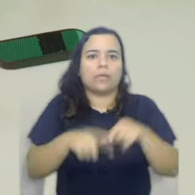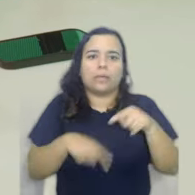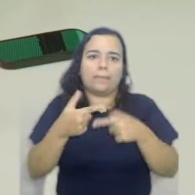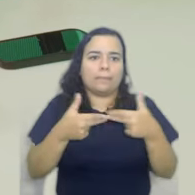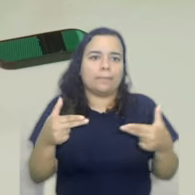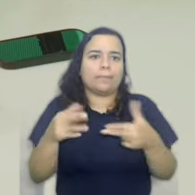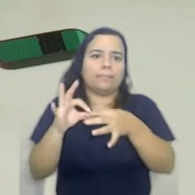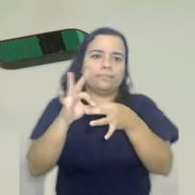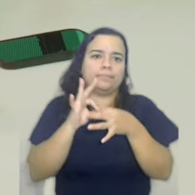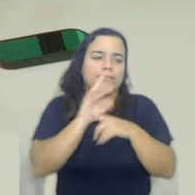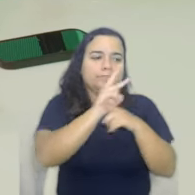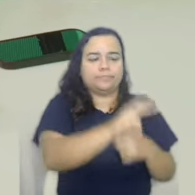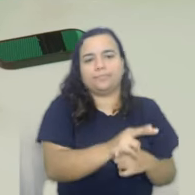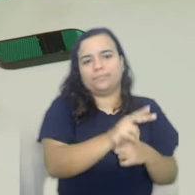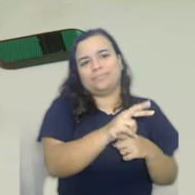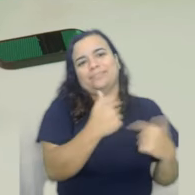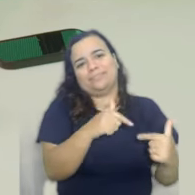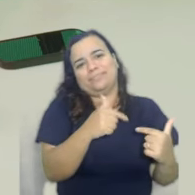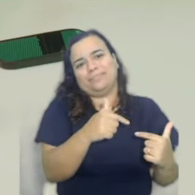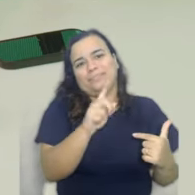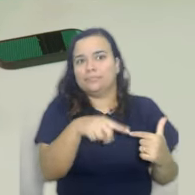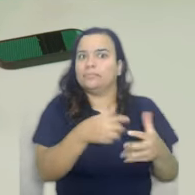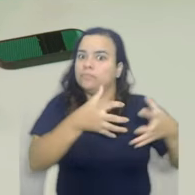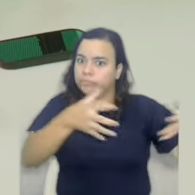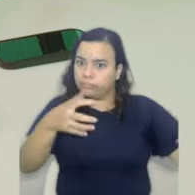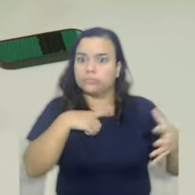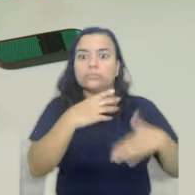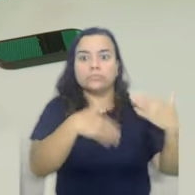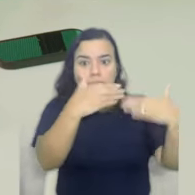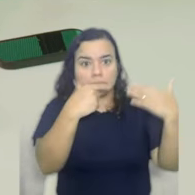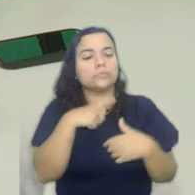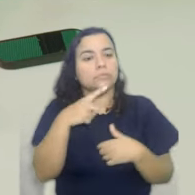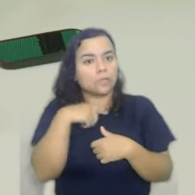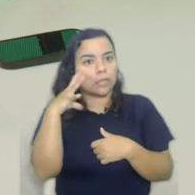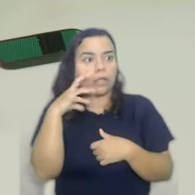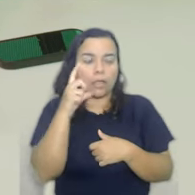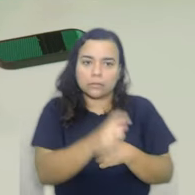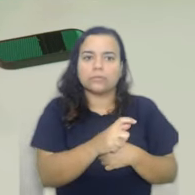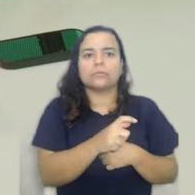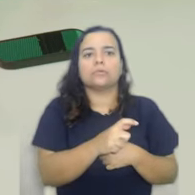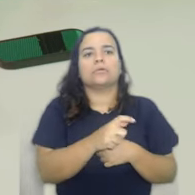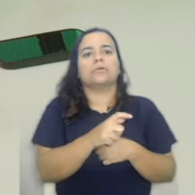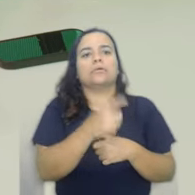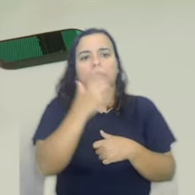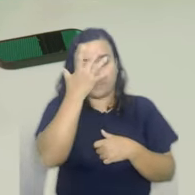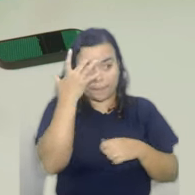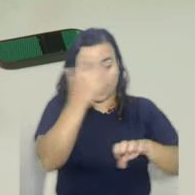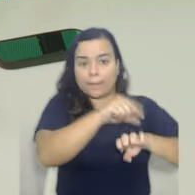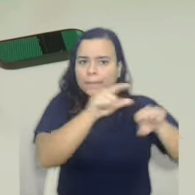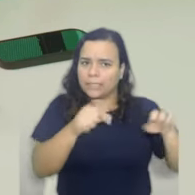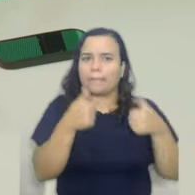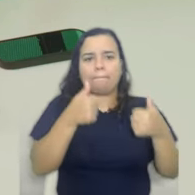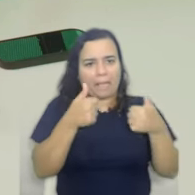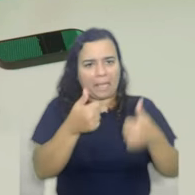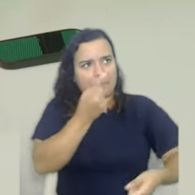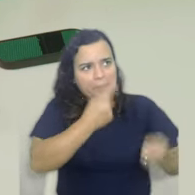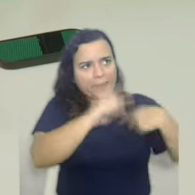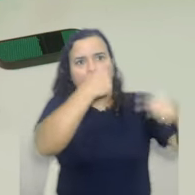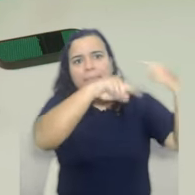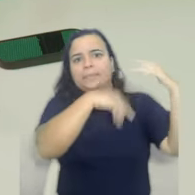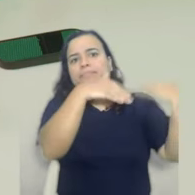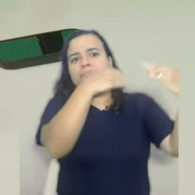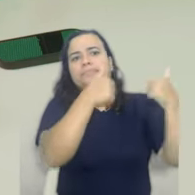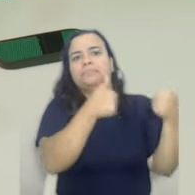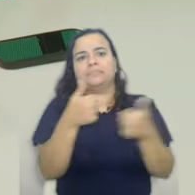uma prestação de serviço então é algo que vem crescendo muito a gente tem aí eh muito empreendedor bem sucedido e isso vai muito pro para quem tá